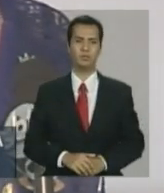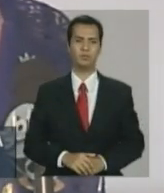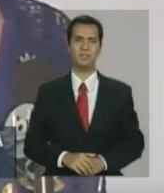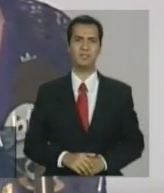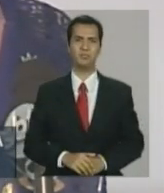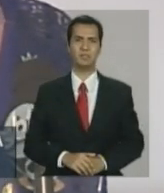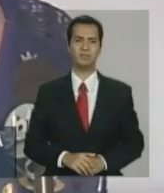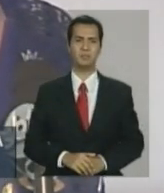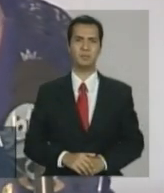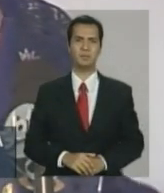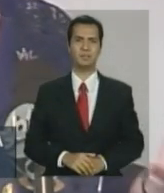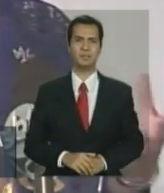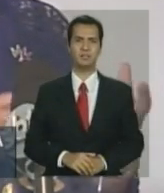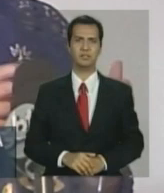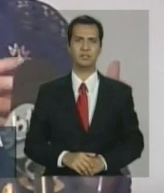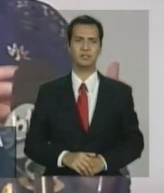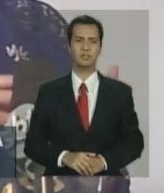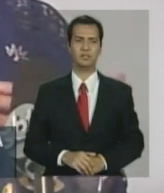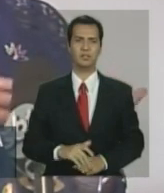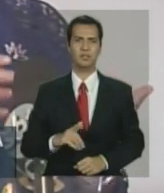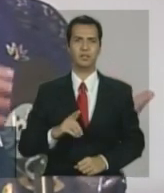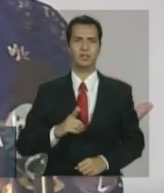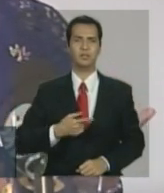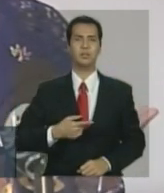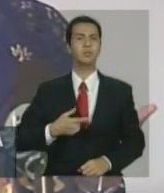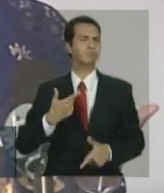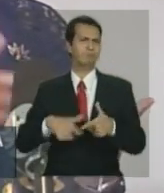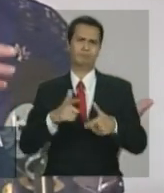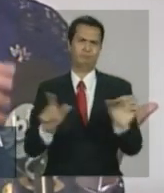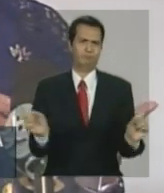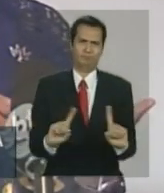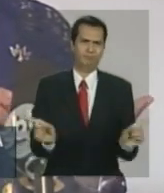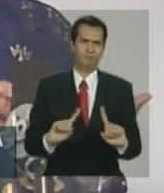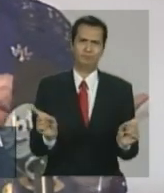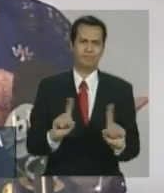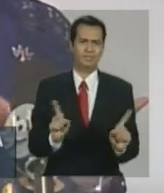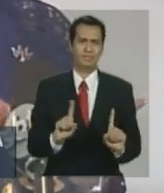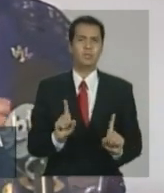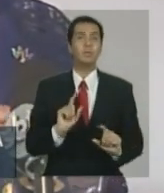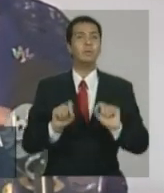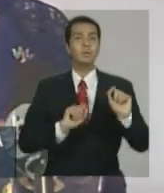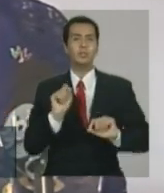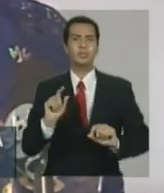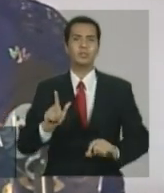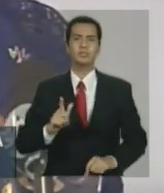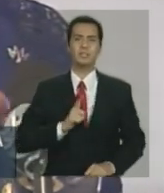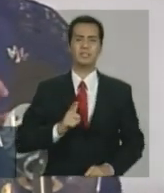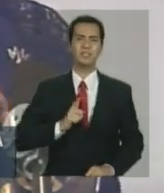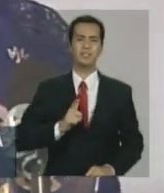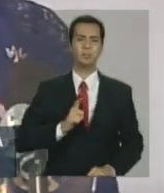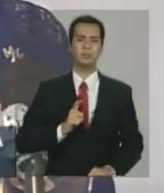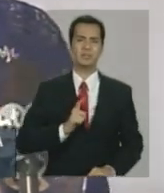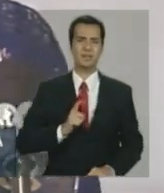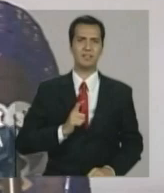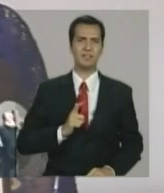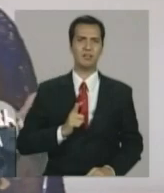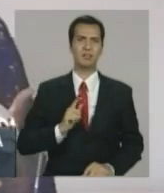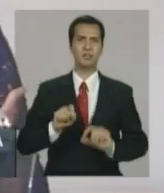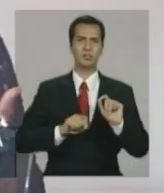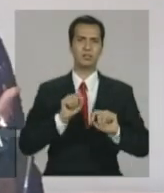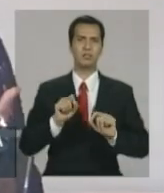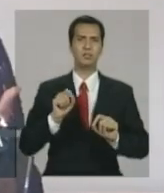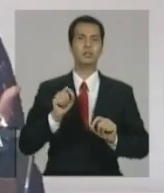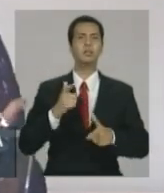tributária, evidentemente que a senhora está tentando... Não, eu estou falando o seguinte, tem interesse da União, dos estados